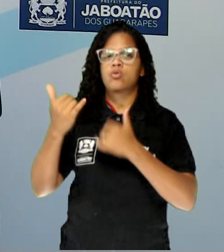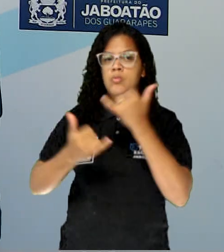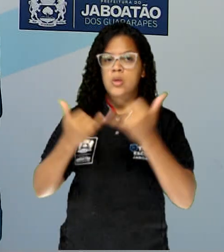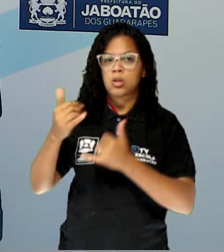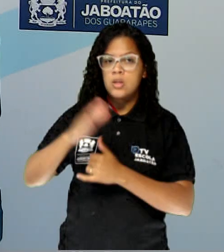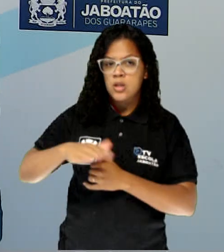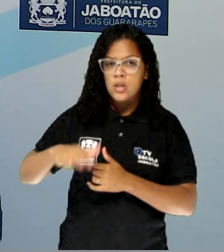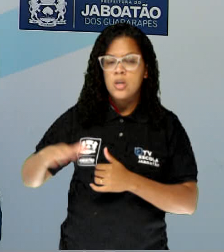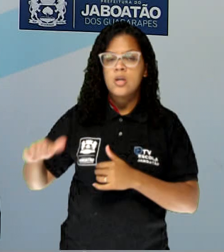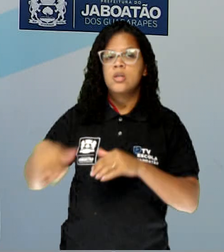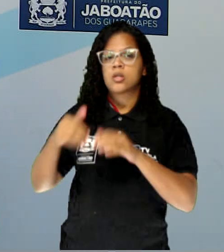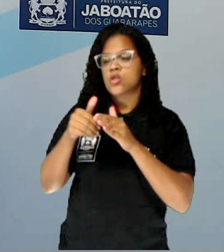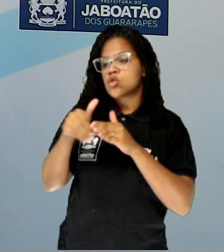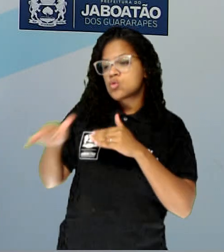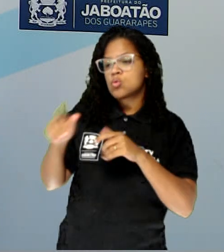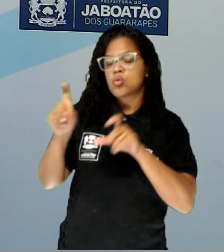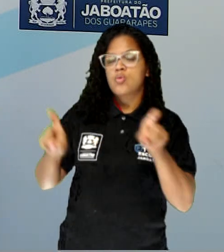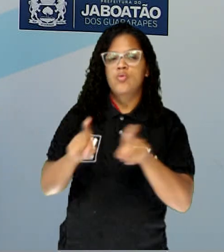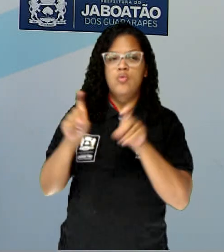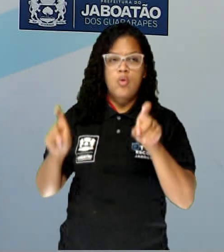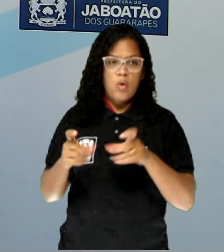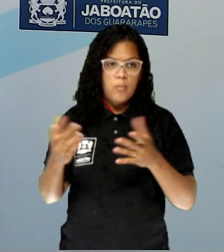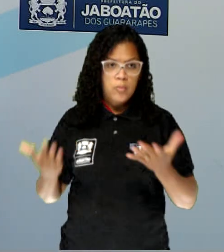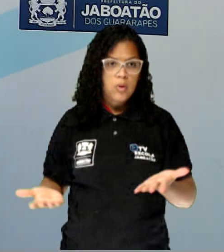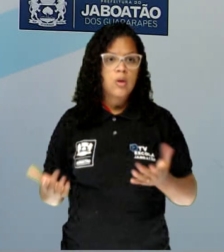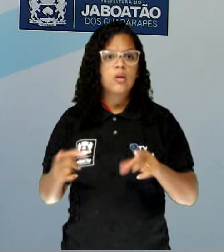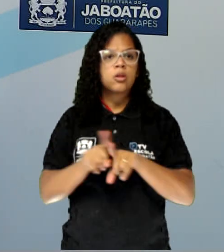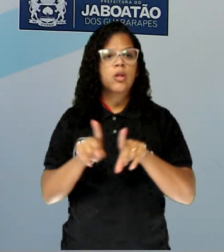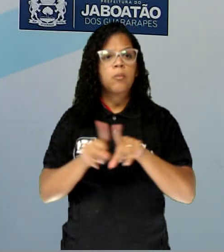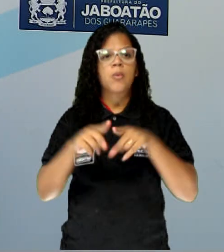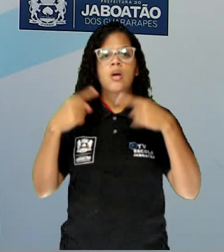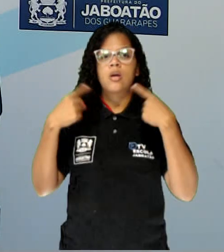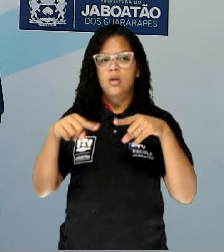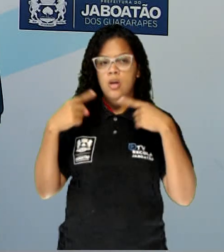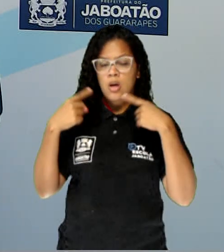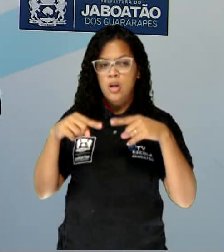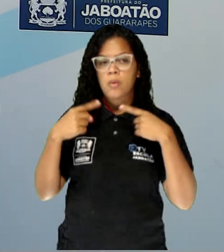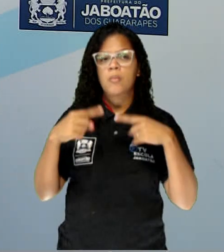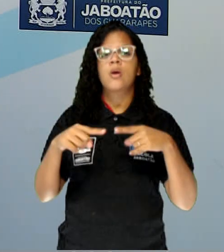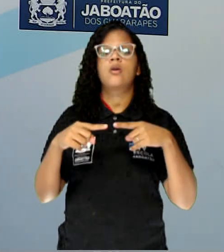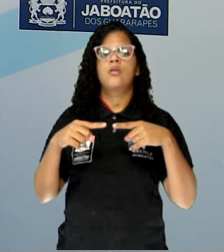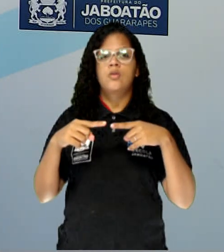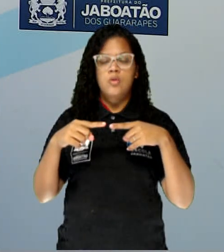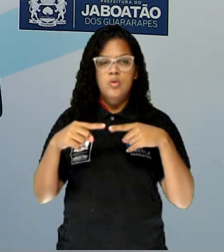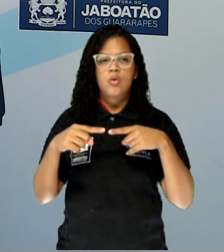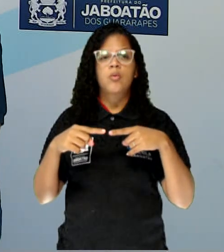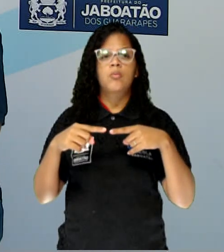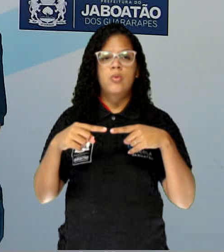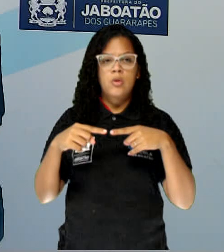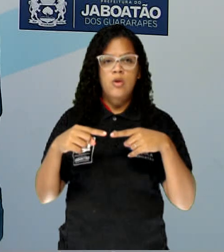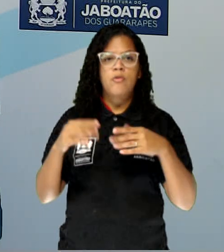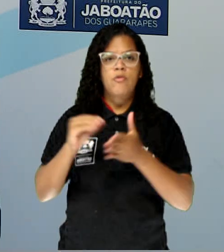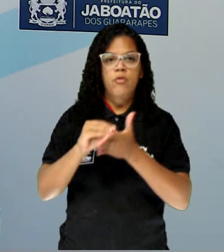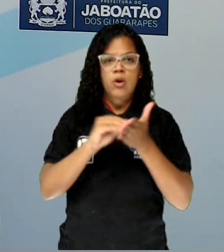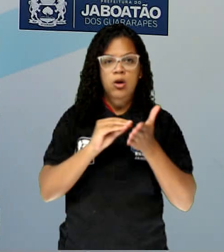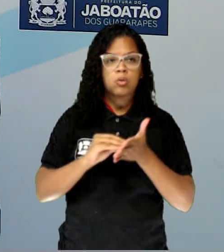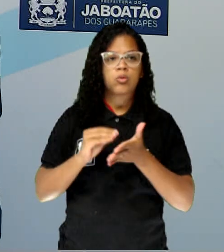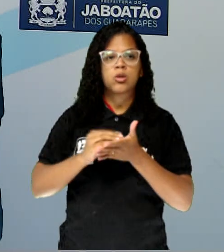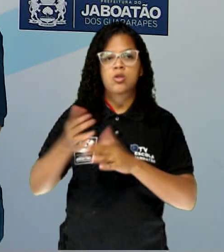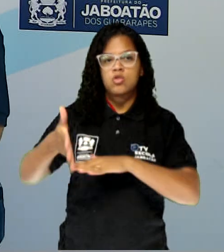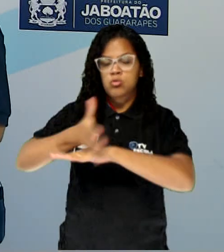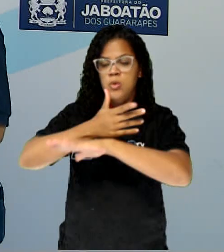com deficiência, e comente a denúncia da falta de espaços lúdicos públicos para crianças com deficiência em